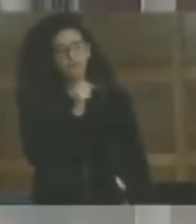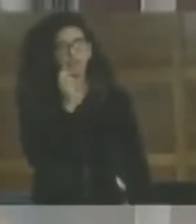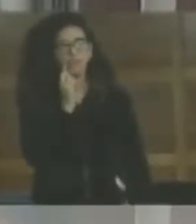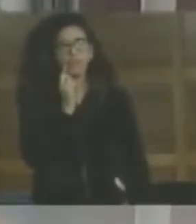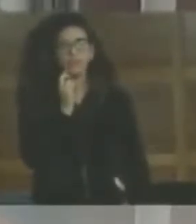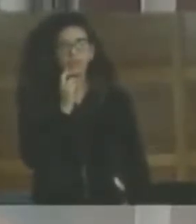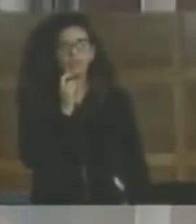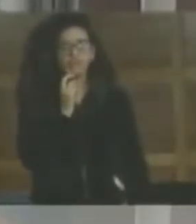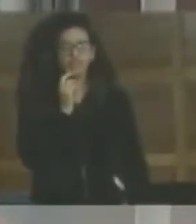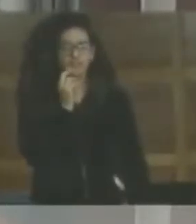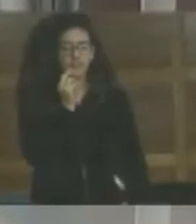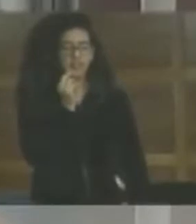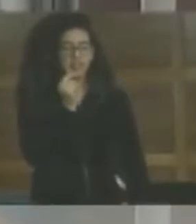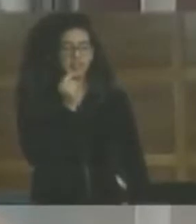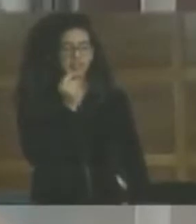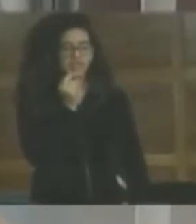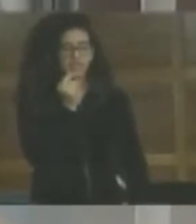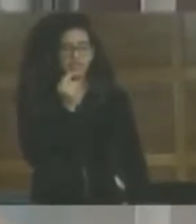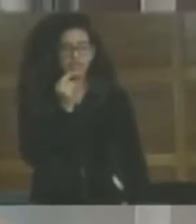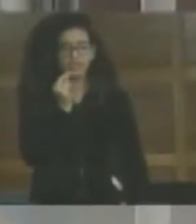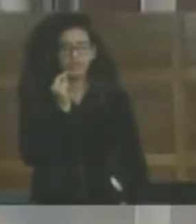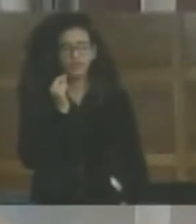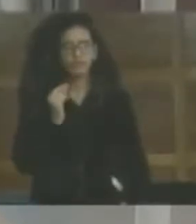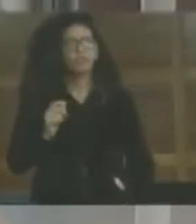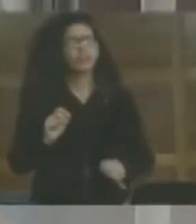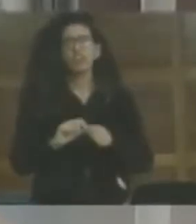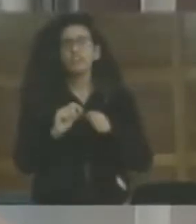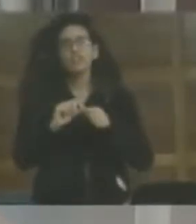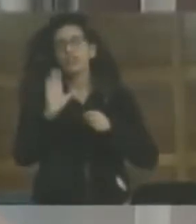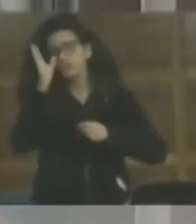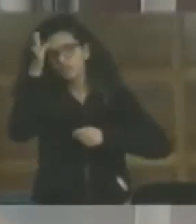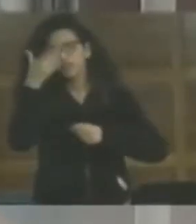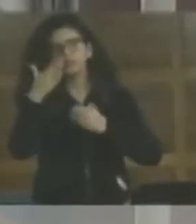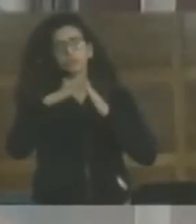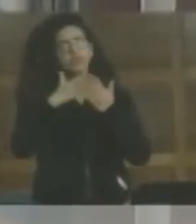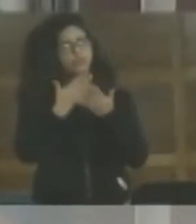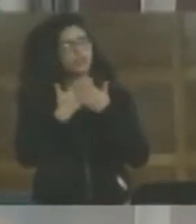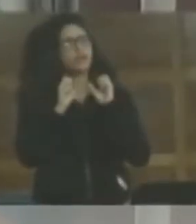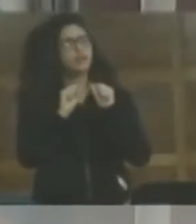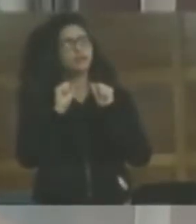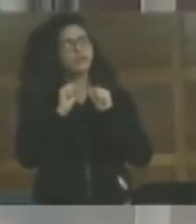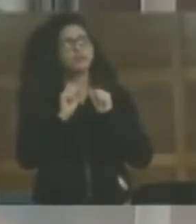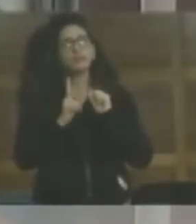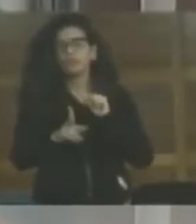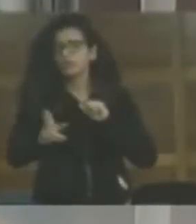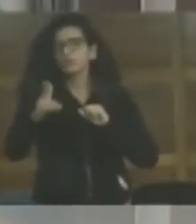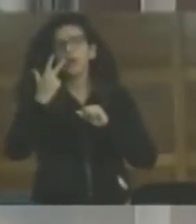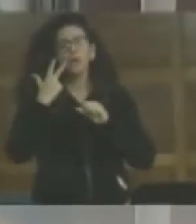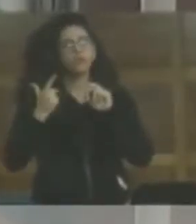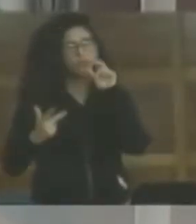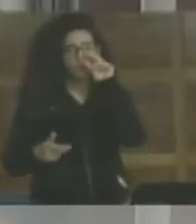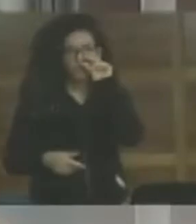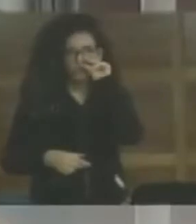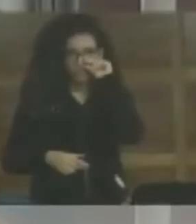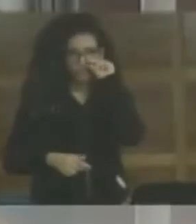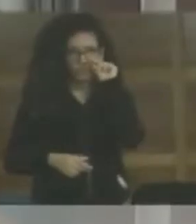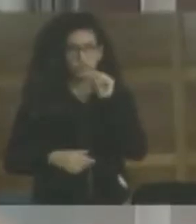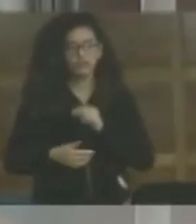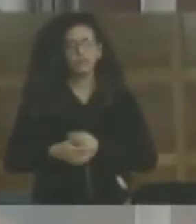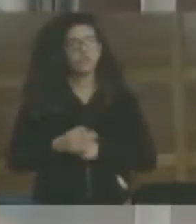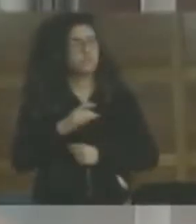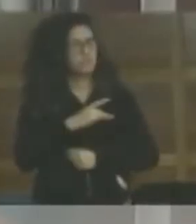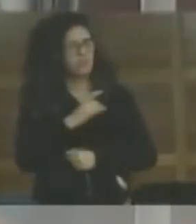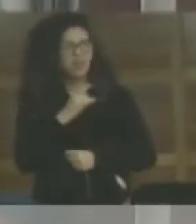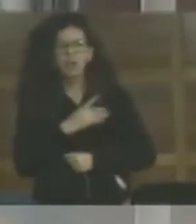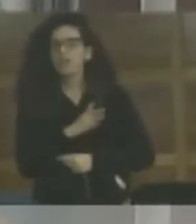imediatamente e que tome as devidas providências para que a escola possa retomar suas atividades normalmente, sem medo,